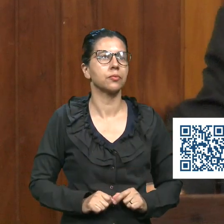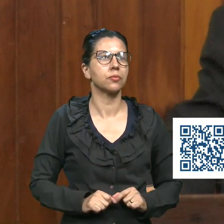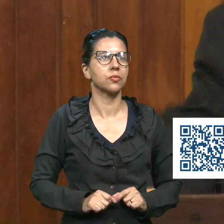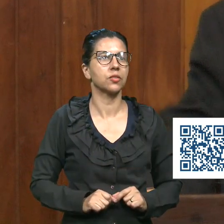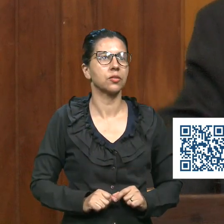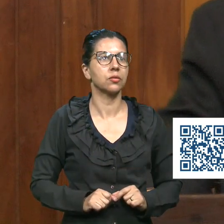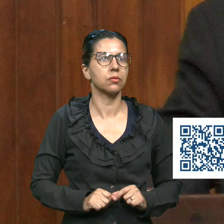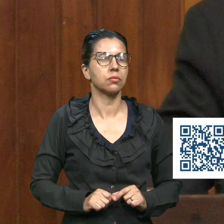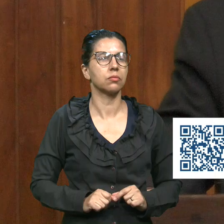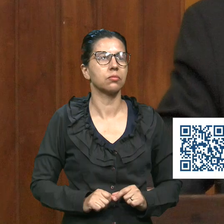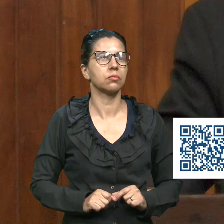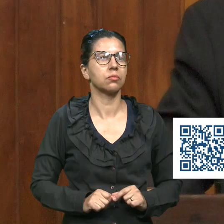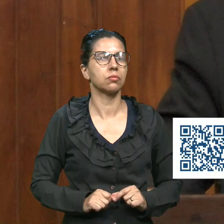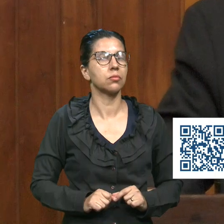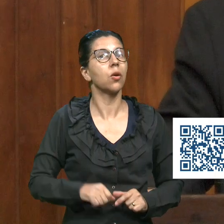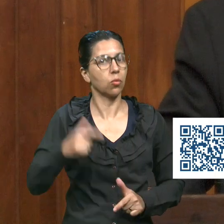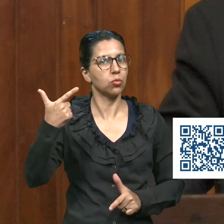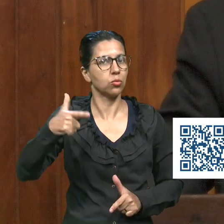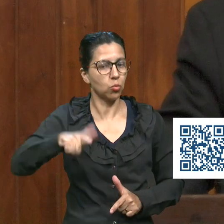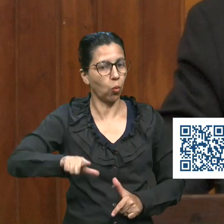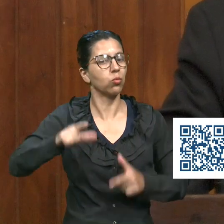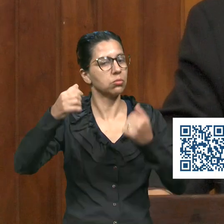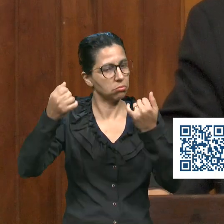que é o fato, eu repito,